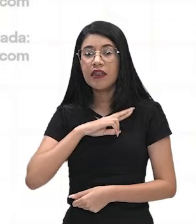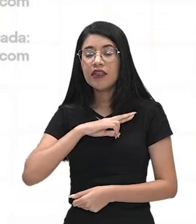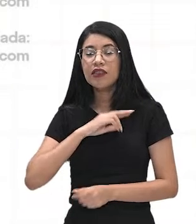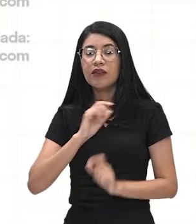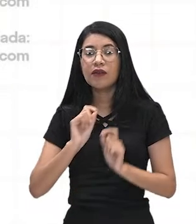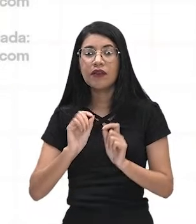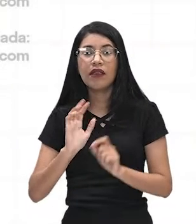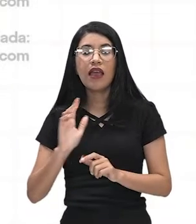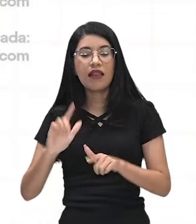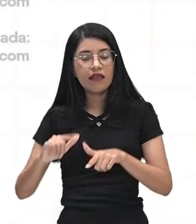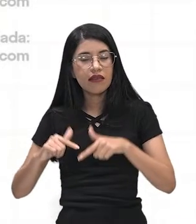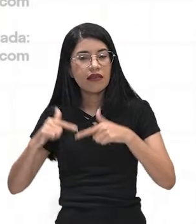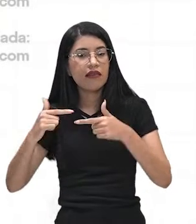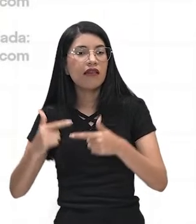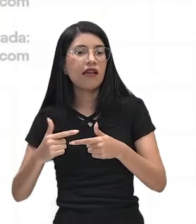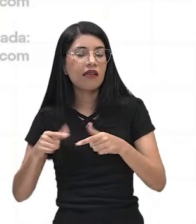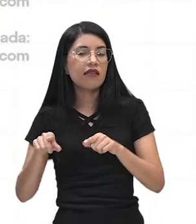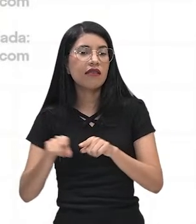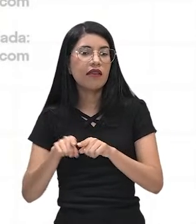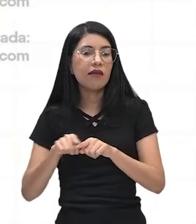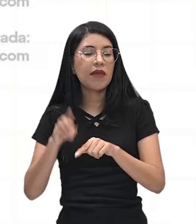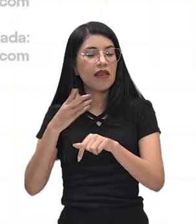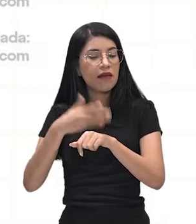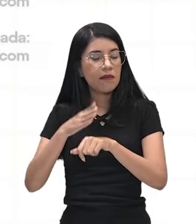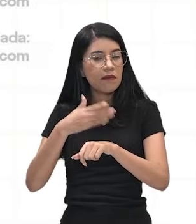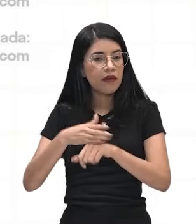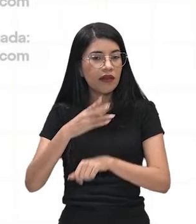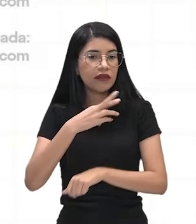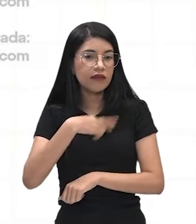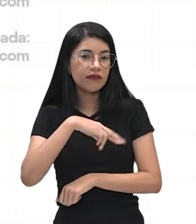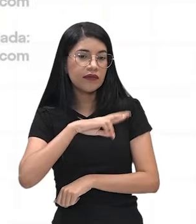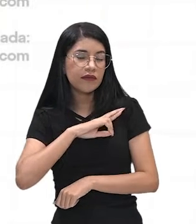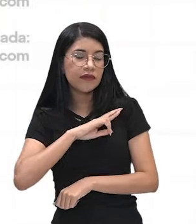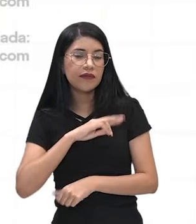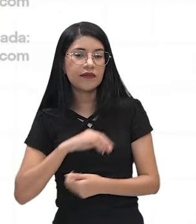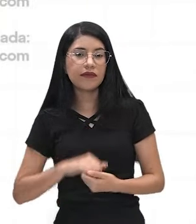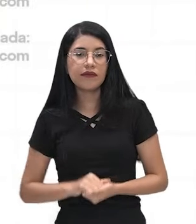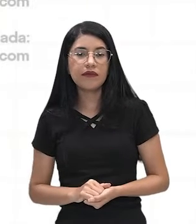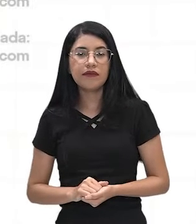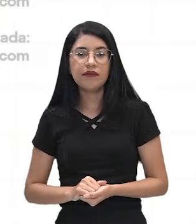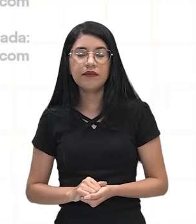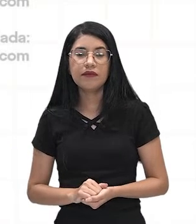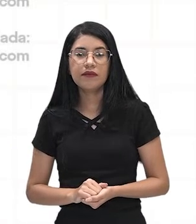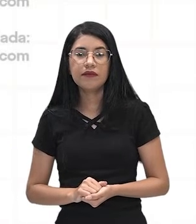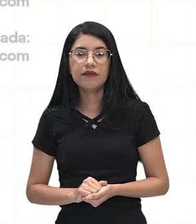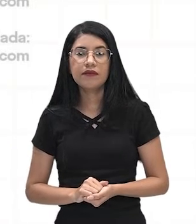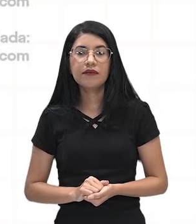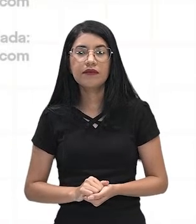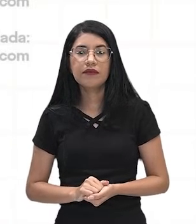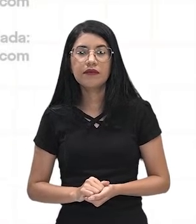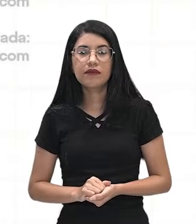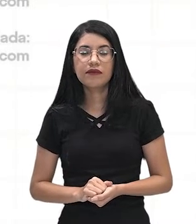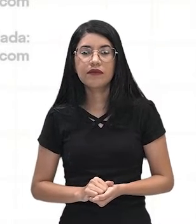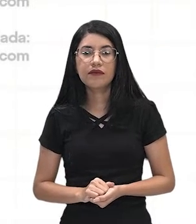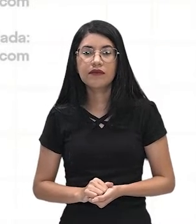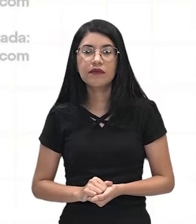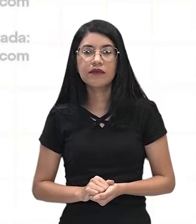participavam ativamente das práticas religiosas e cerimoniais, tá? E embora a